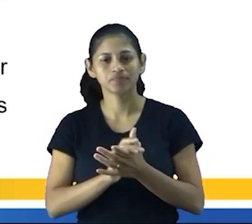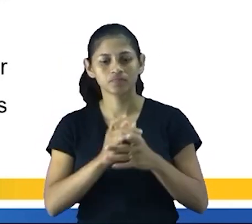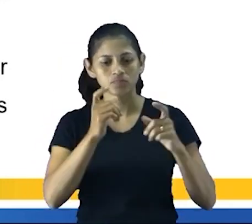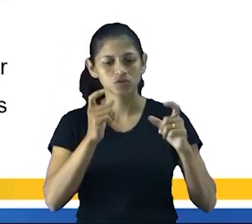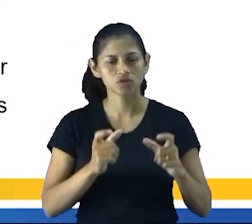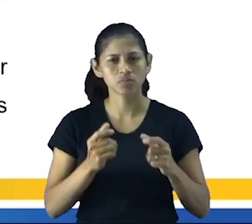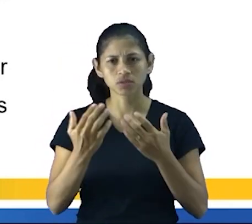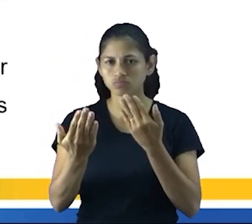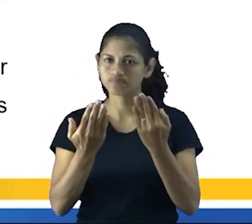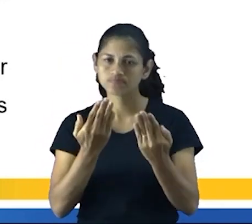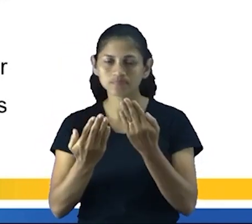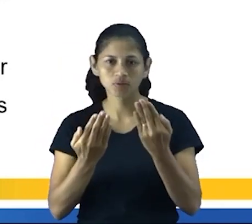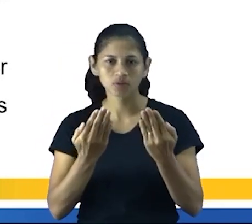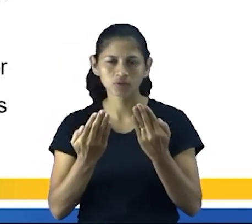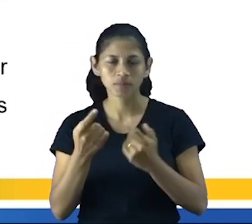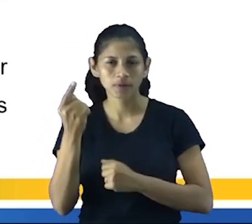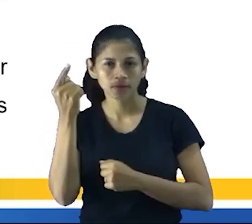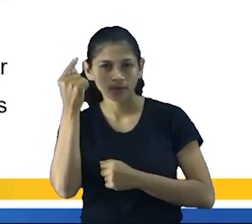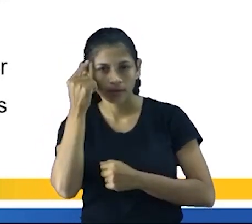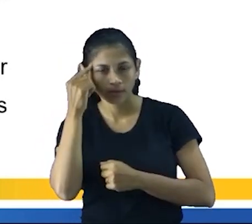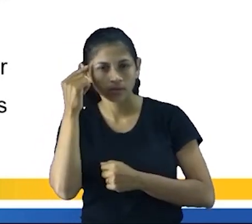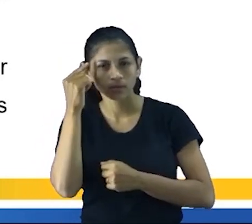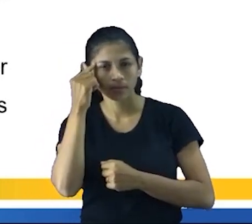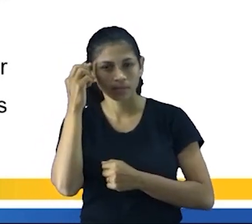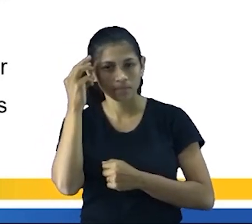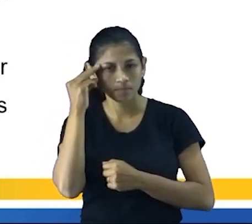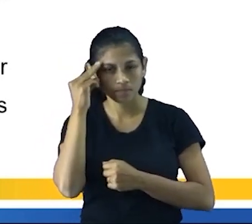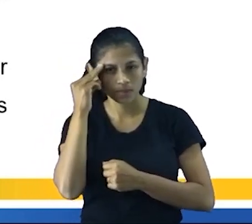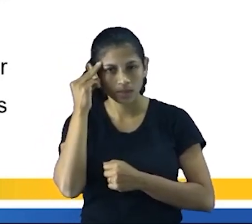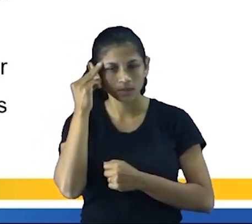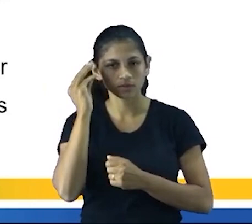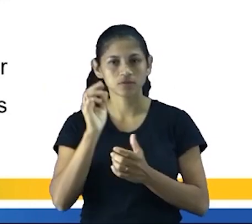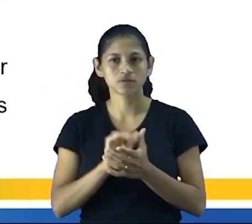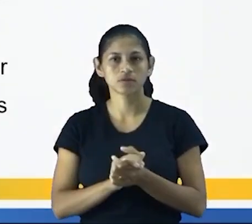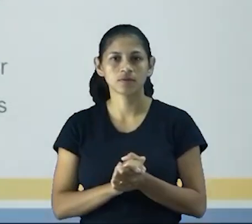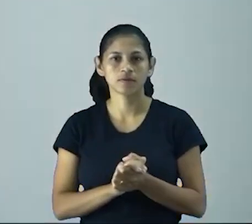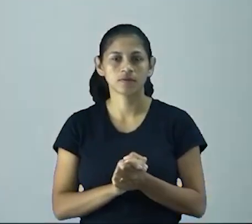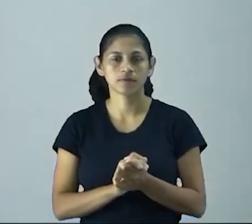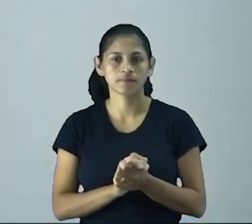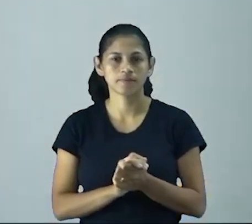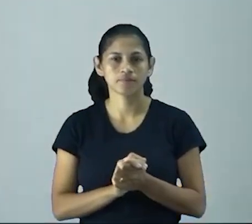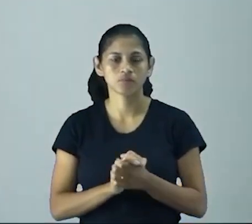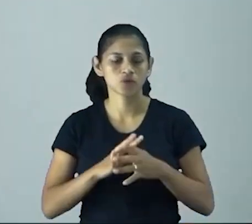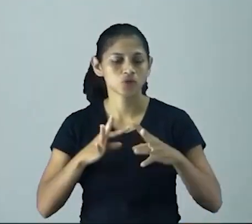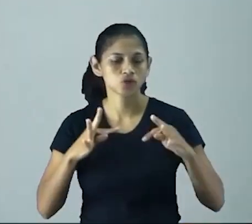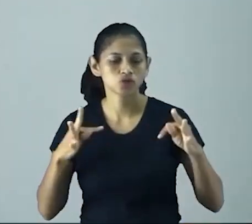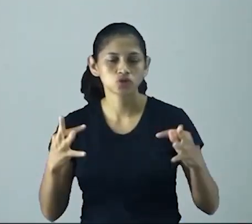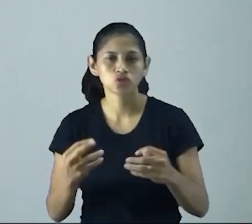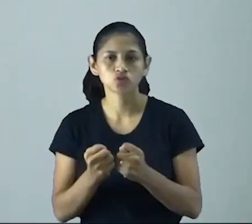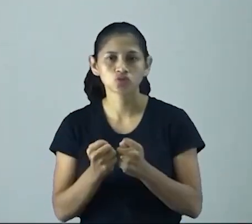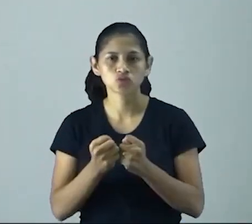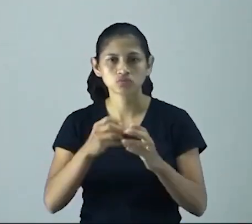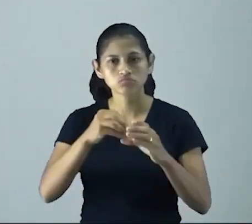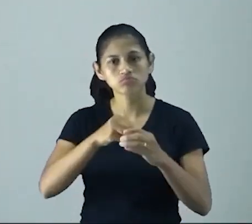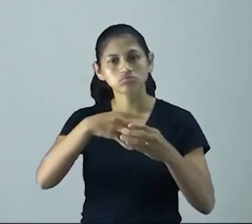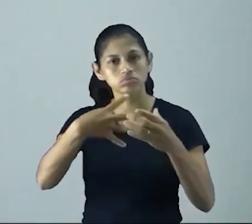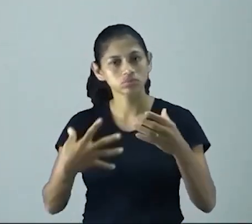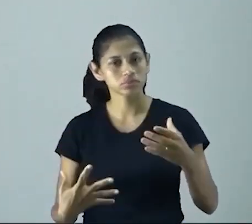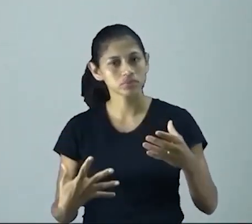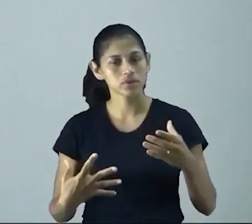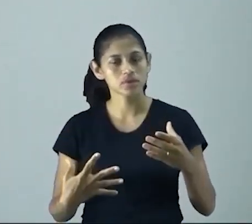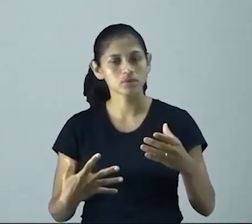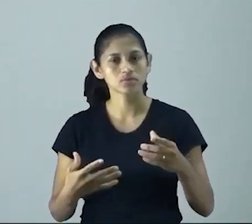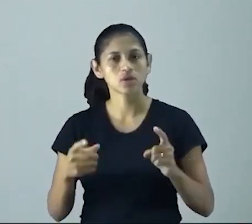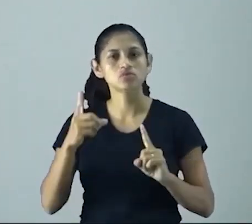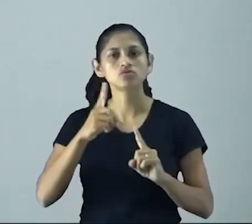também psicológicos, que é na mente, né, das personagens? Então, todos esses elementos são característicos da